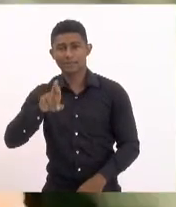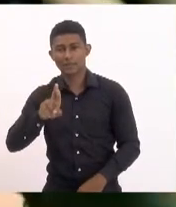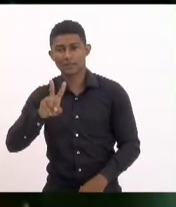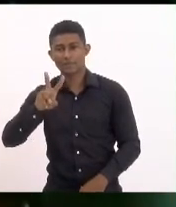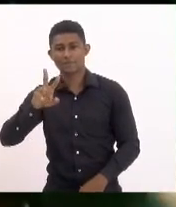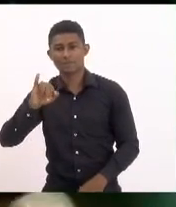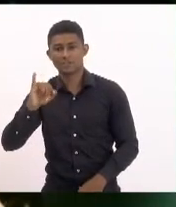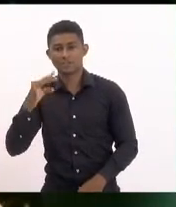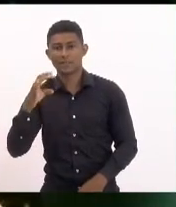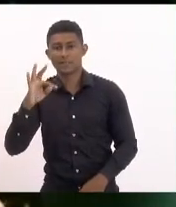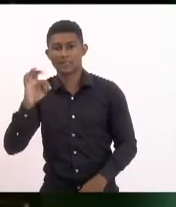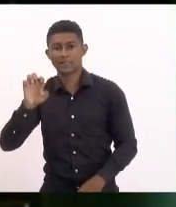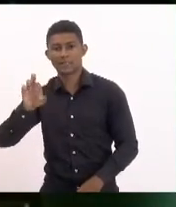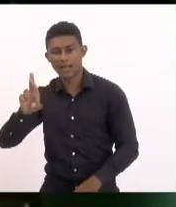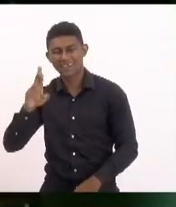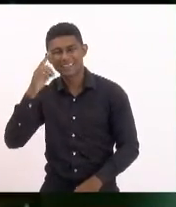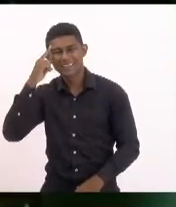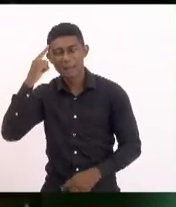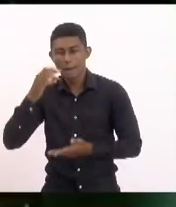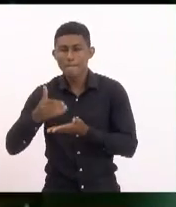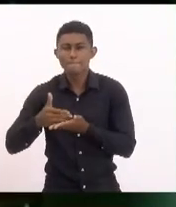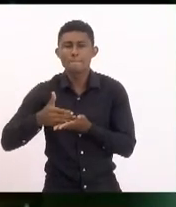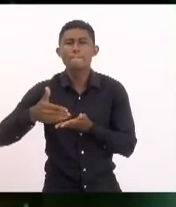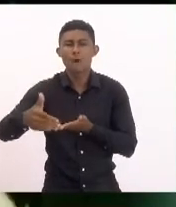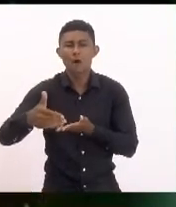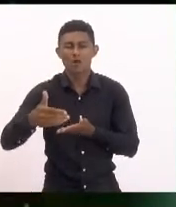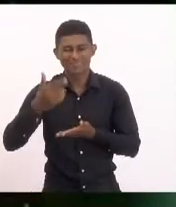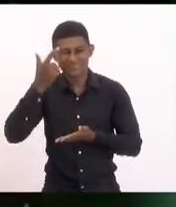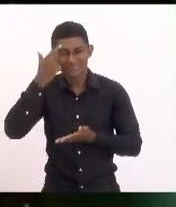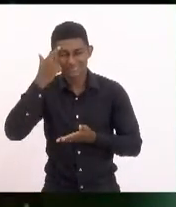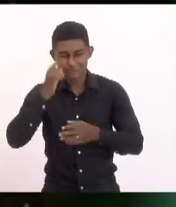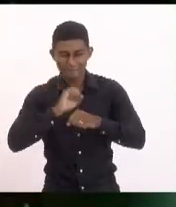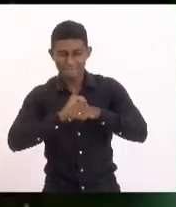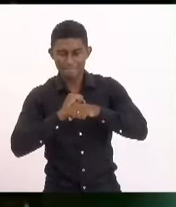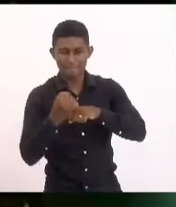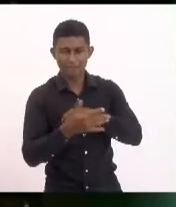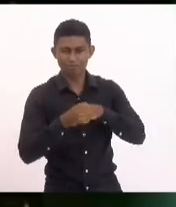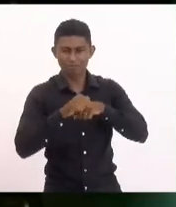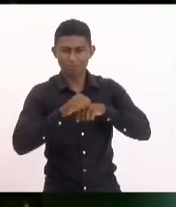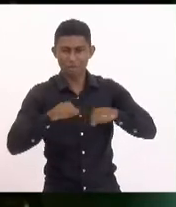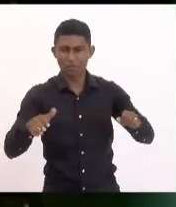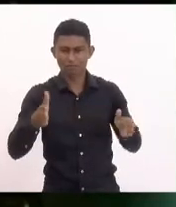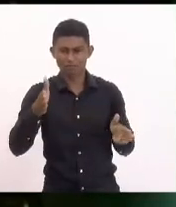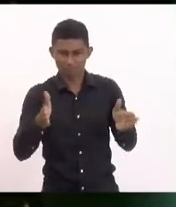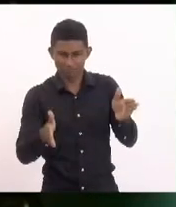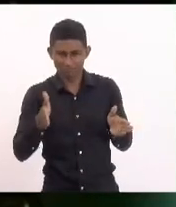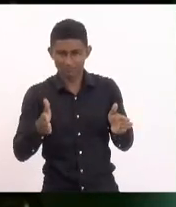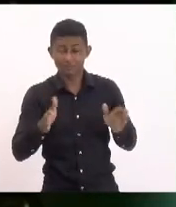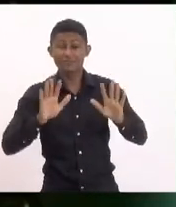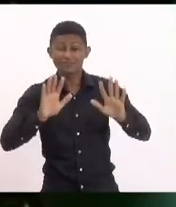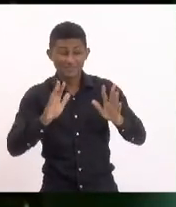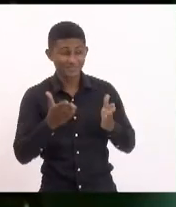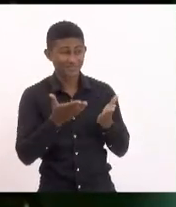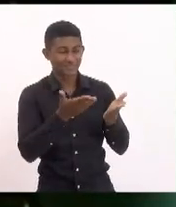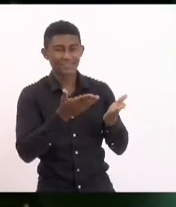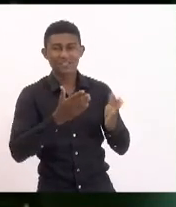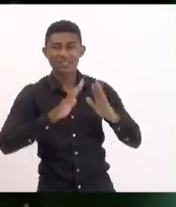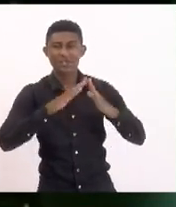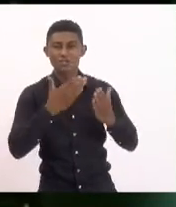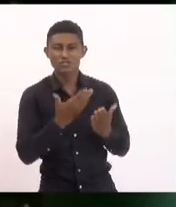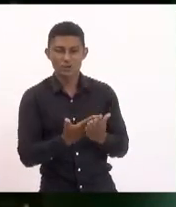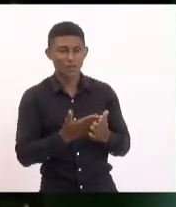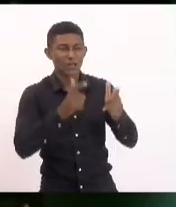em meio à pandemia, num momento de muita incerteza para a nossa juventude, ter uma escola como essa dentro da